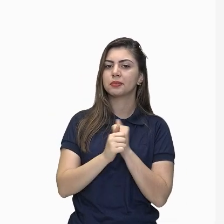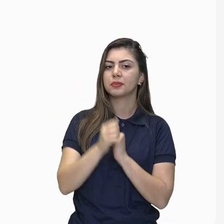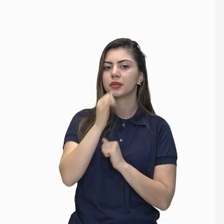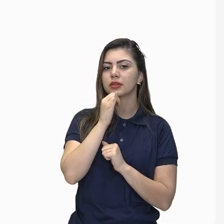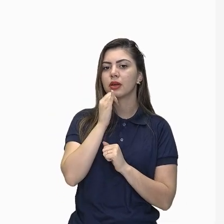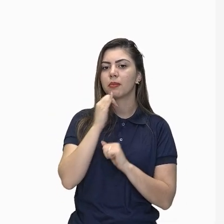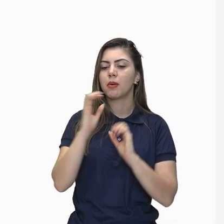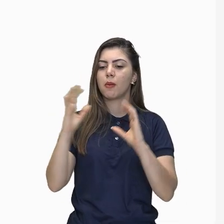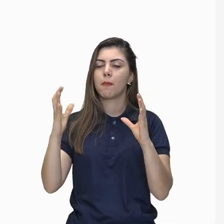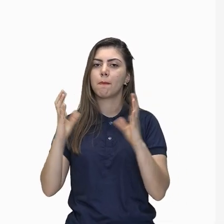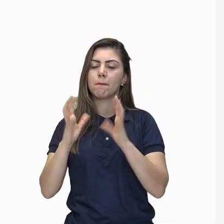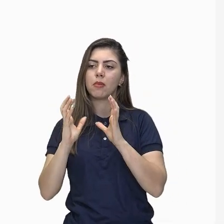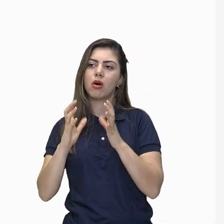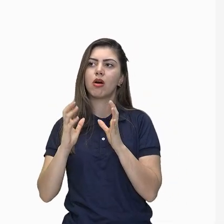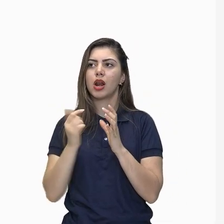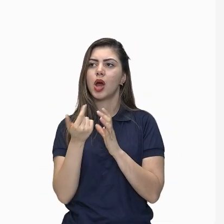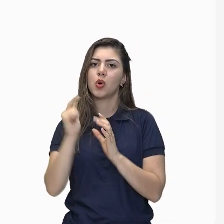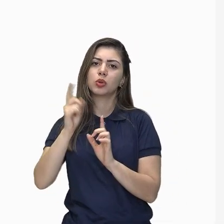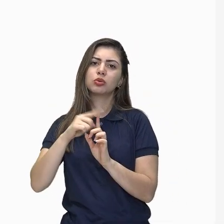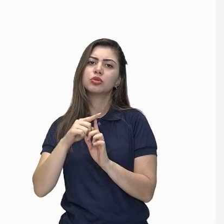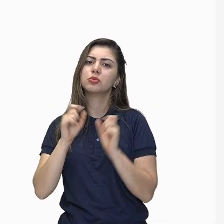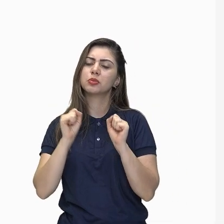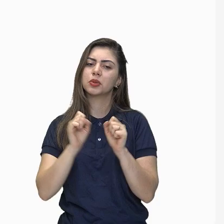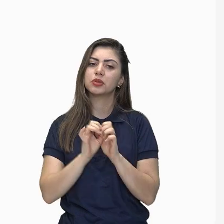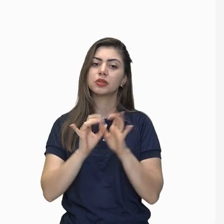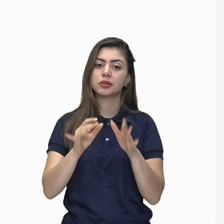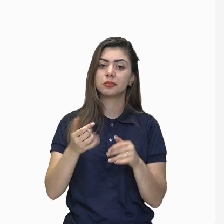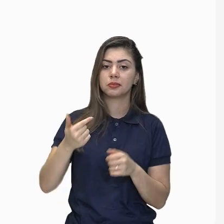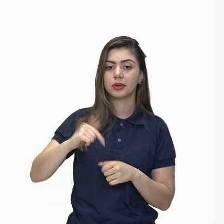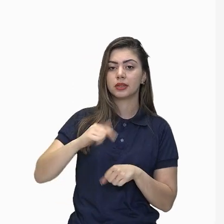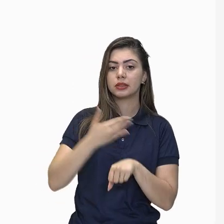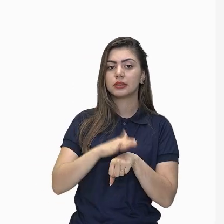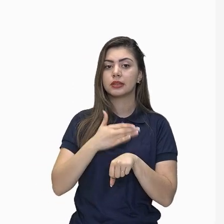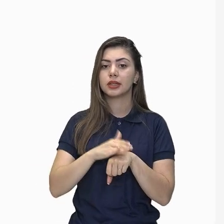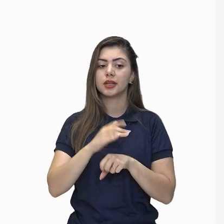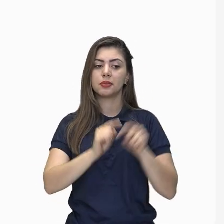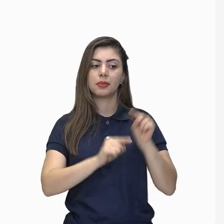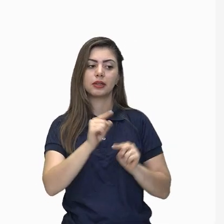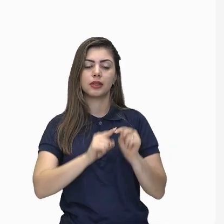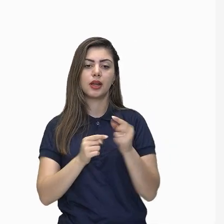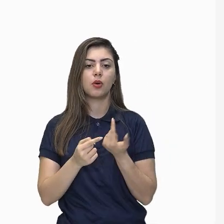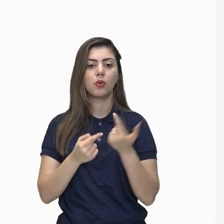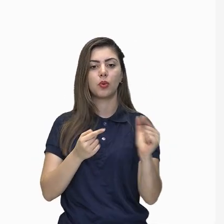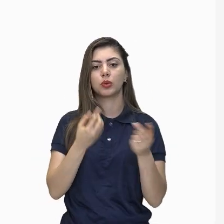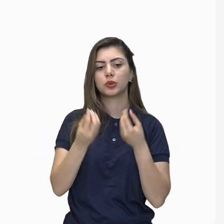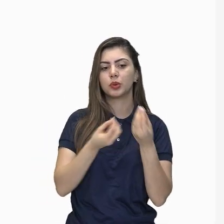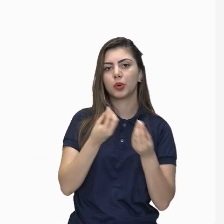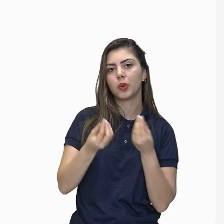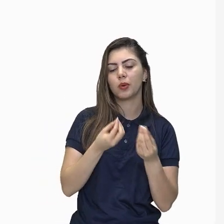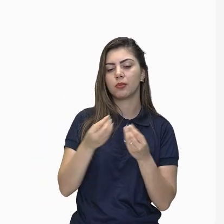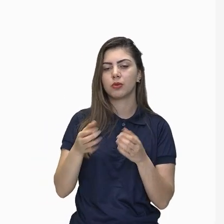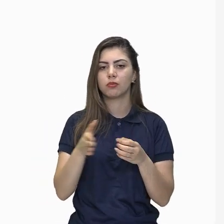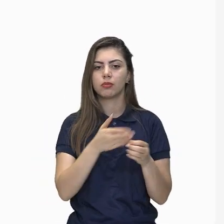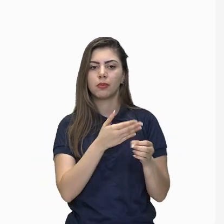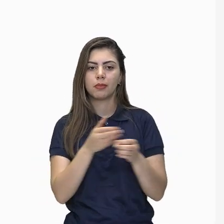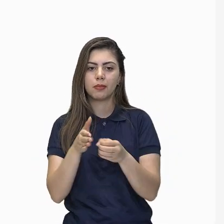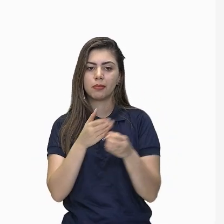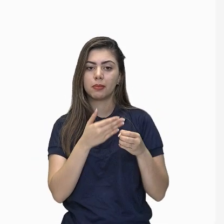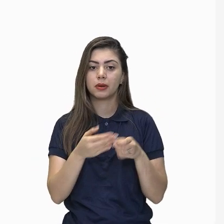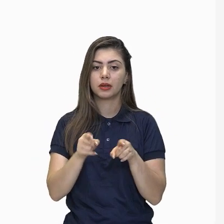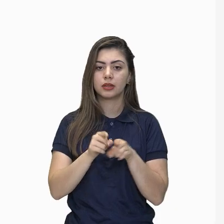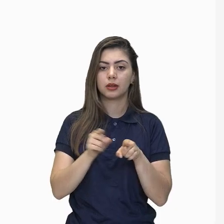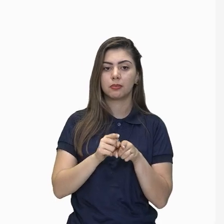bolas reaproveitadas, treinos de passe e arremesso com objetos alternativos, simulações táticas com marcação no